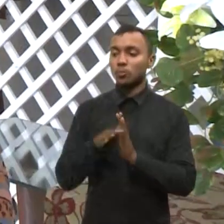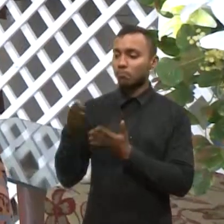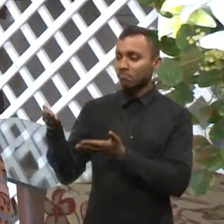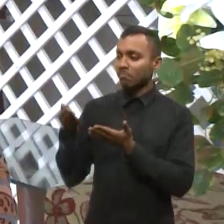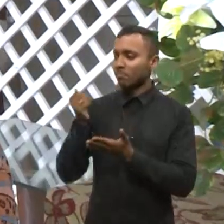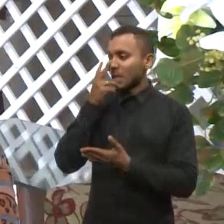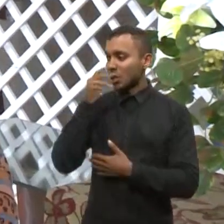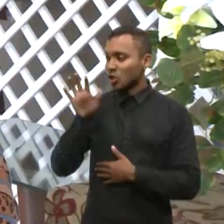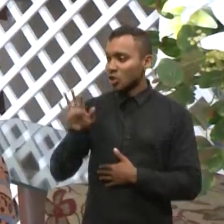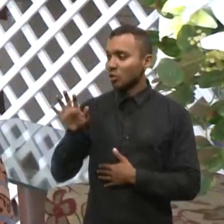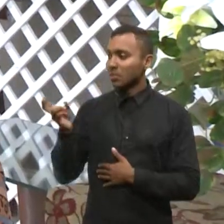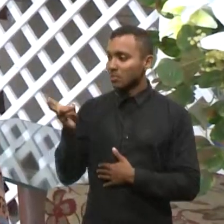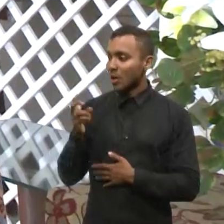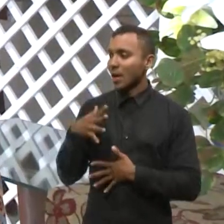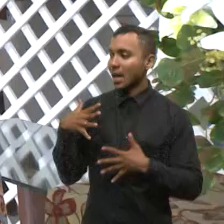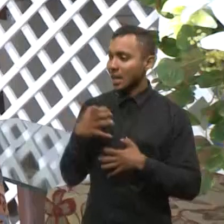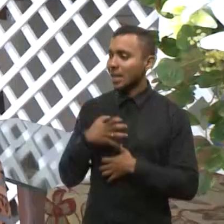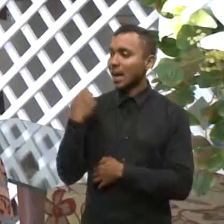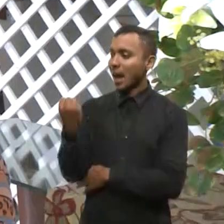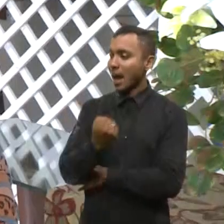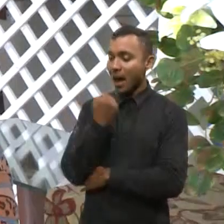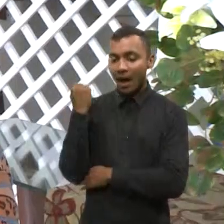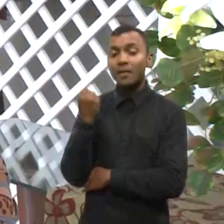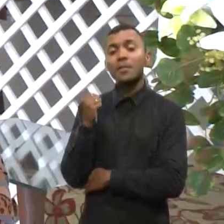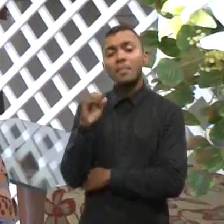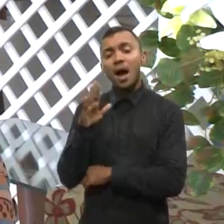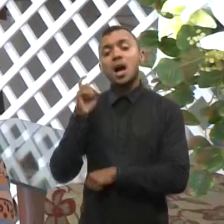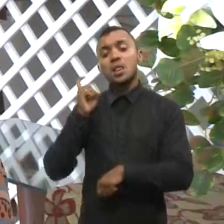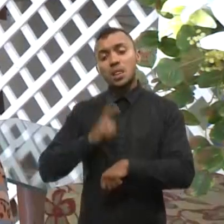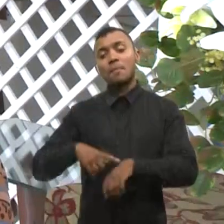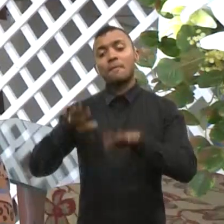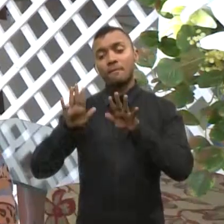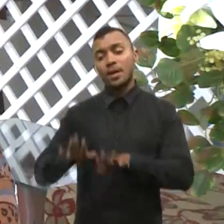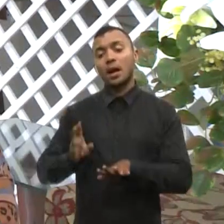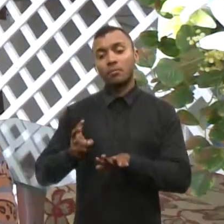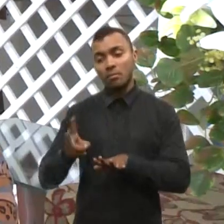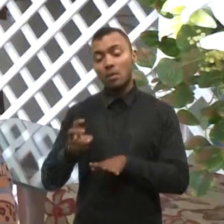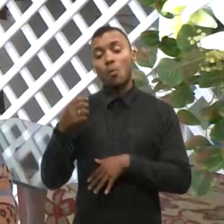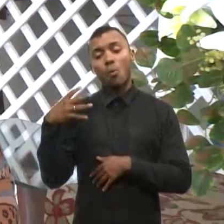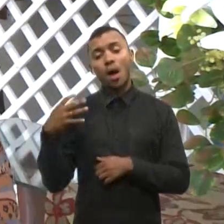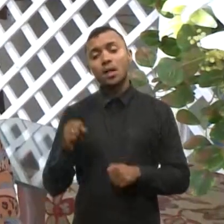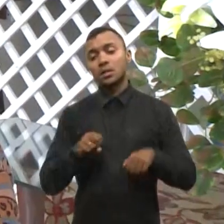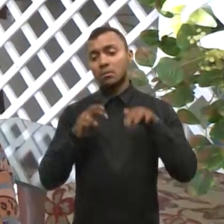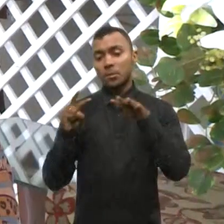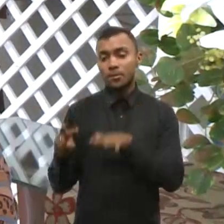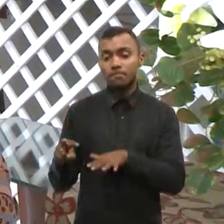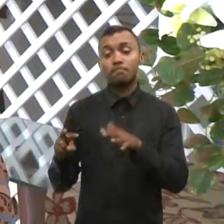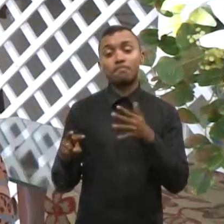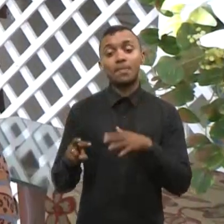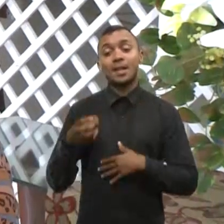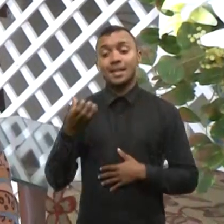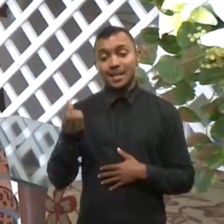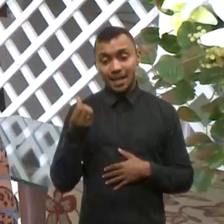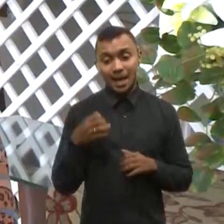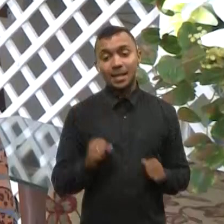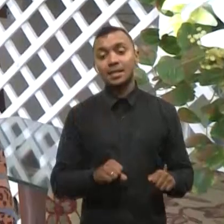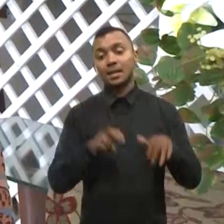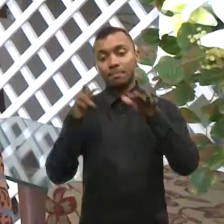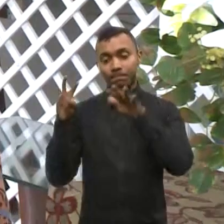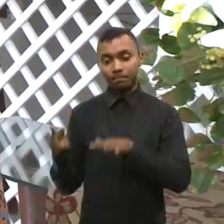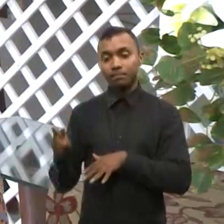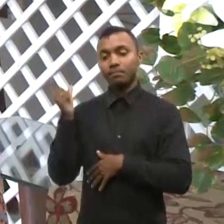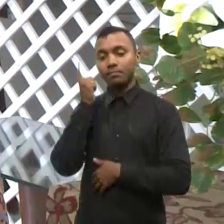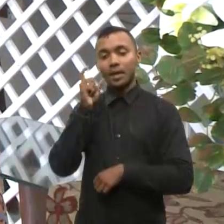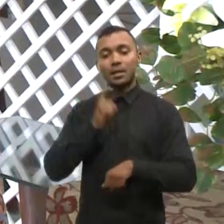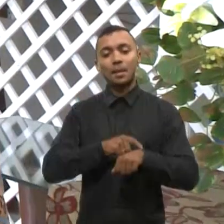acaba estendendo um pouco mais, então depende muito do caso, mas a nossa proposta é de 4 a 6 semanas que a gente consegue ter um